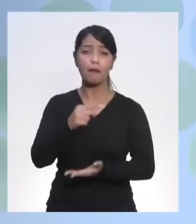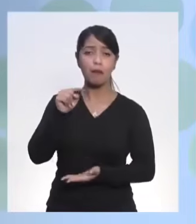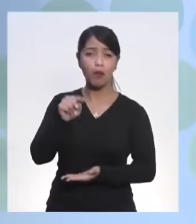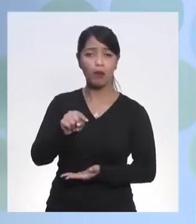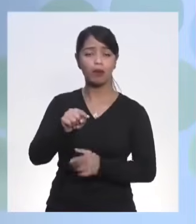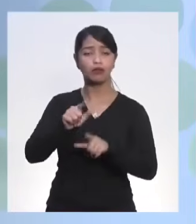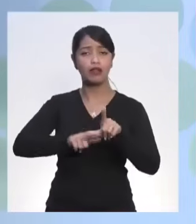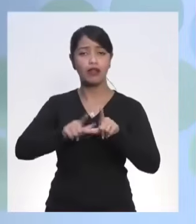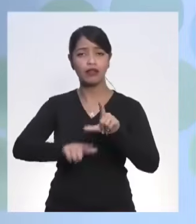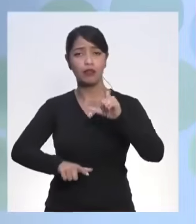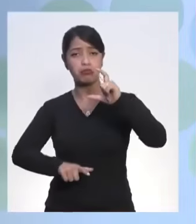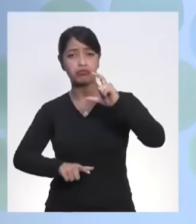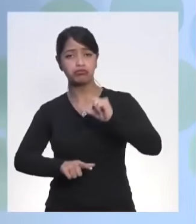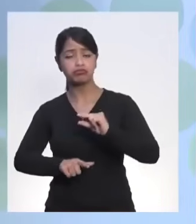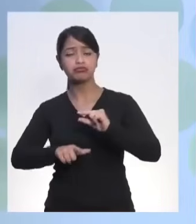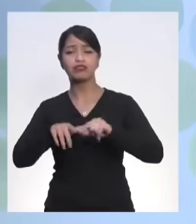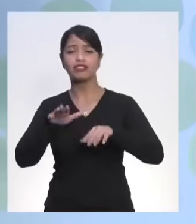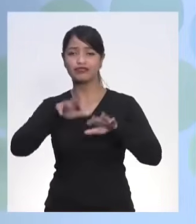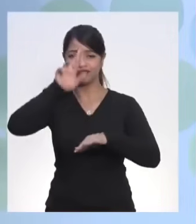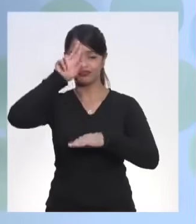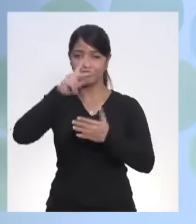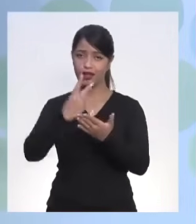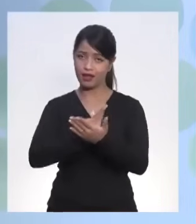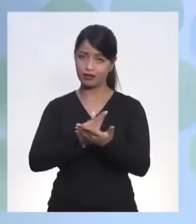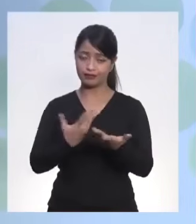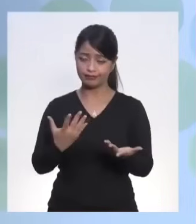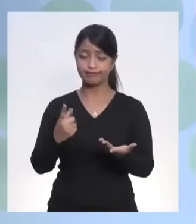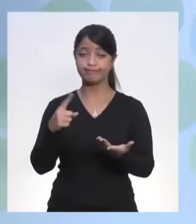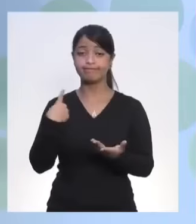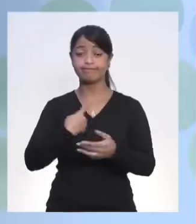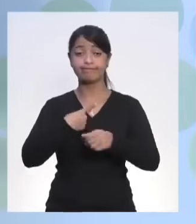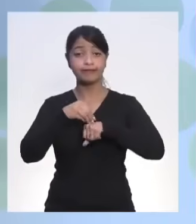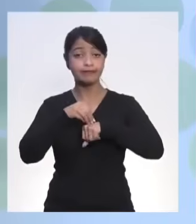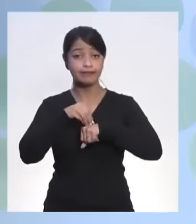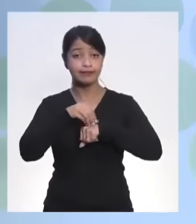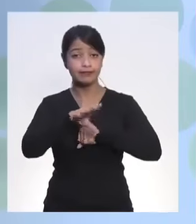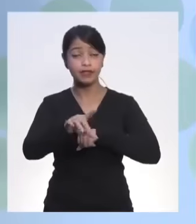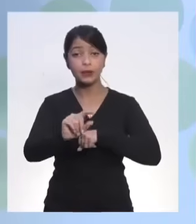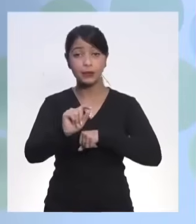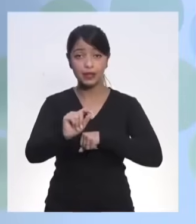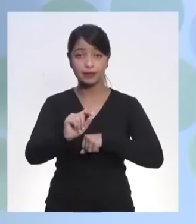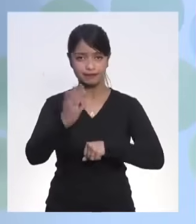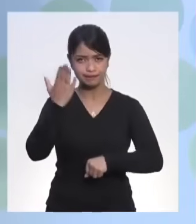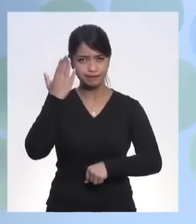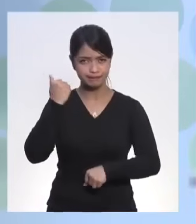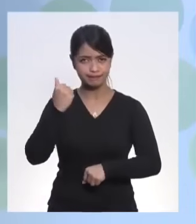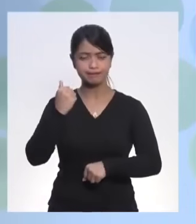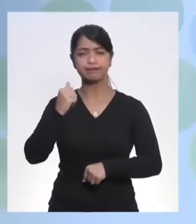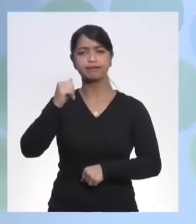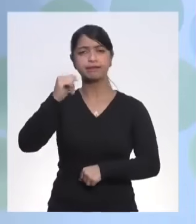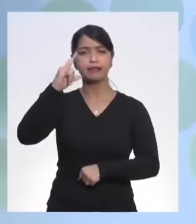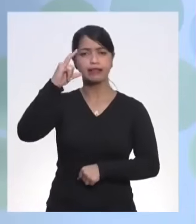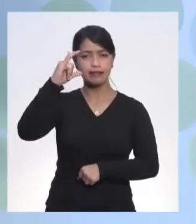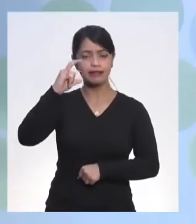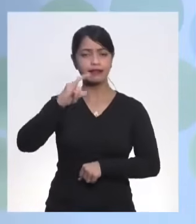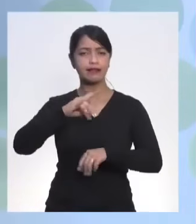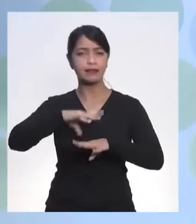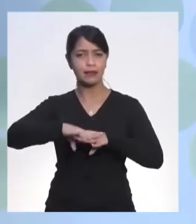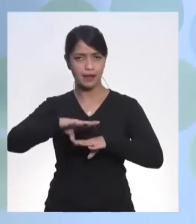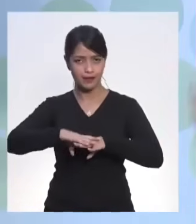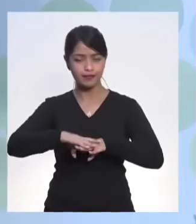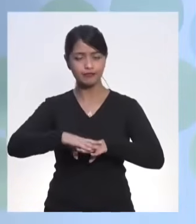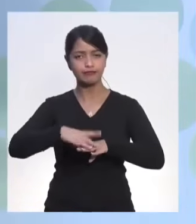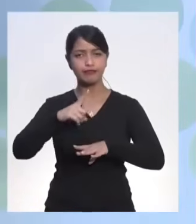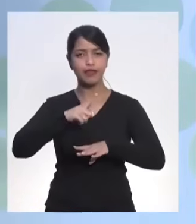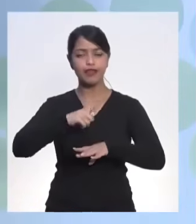estamos orientando, tá? O que nós estamos pedindo. Na página do Centro de Mídias de Matemática lá no Instagram,